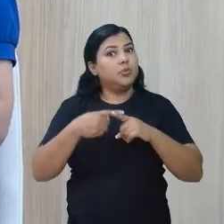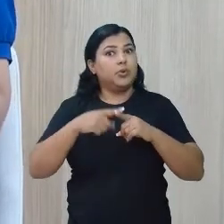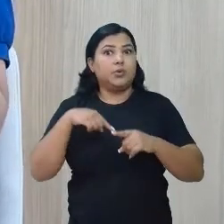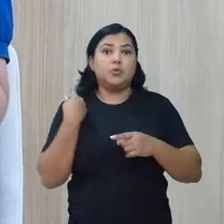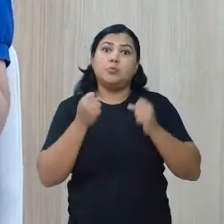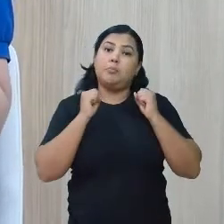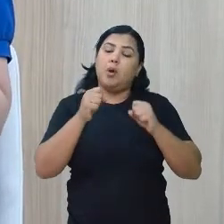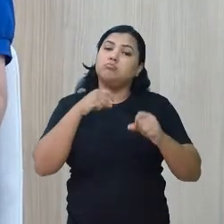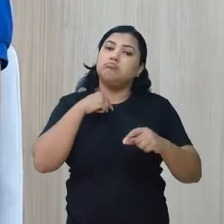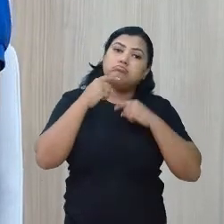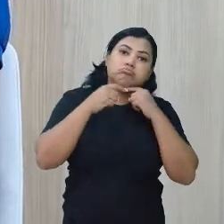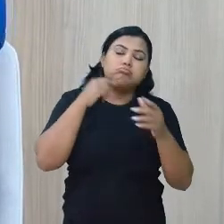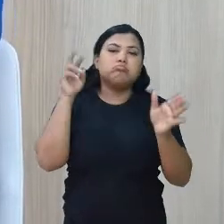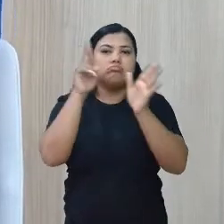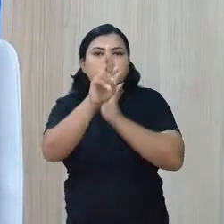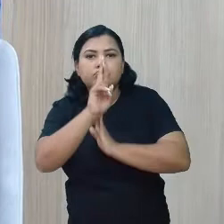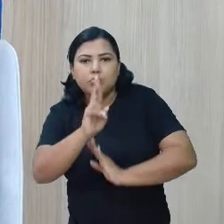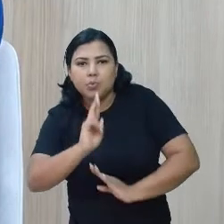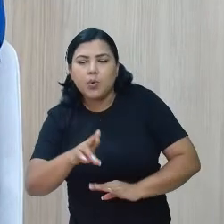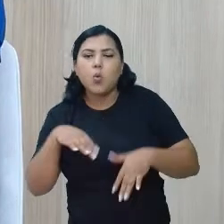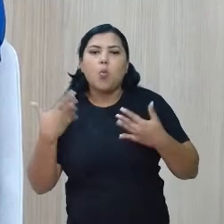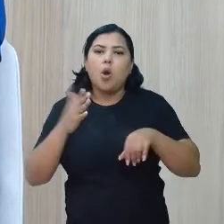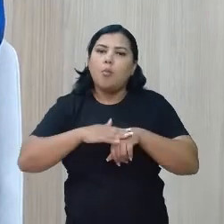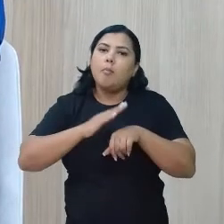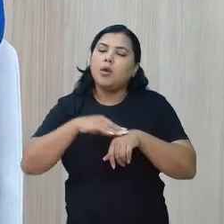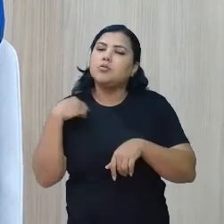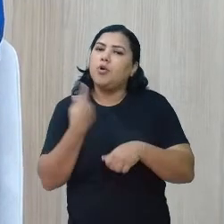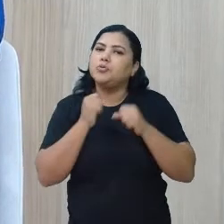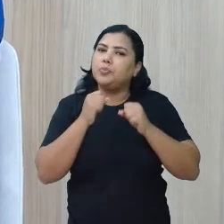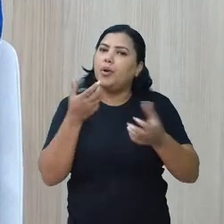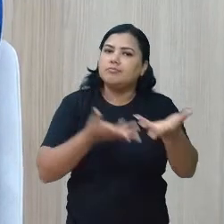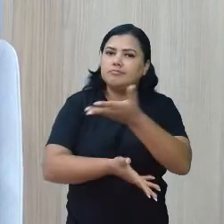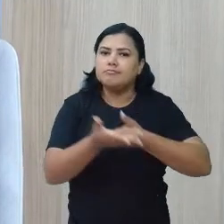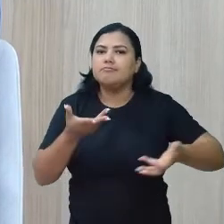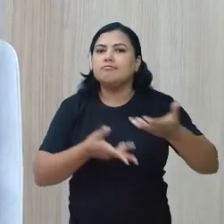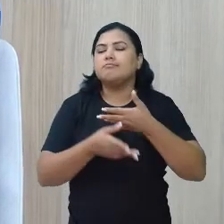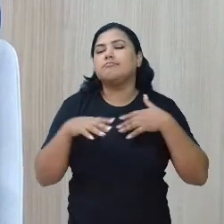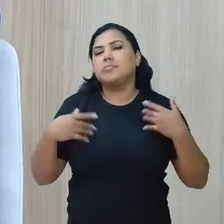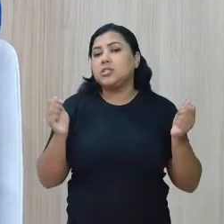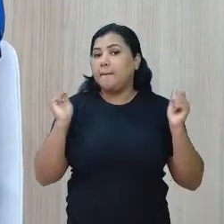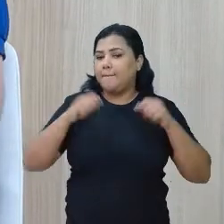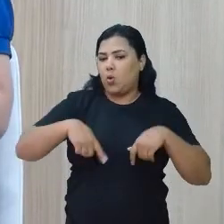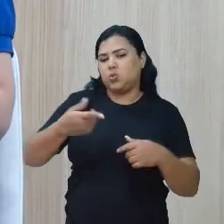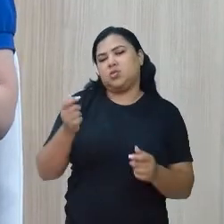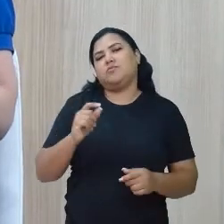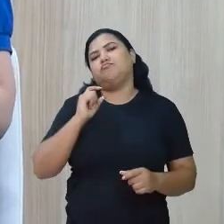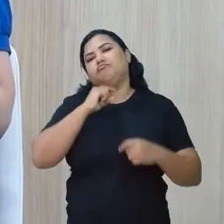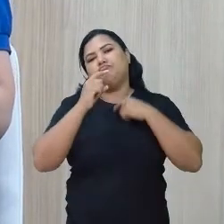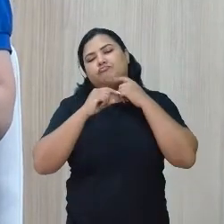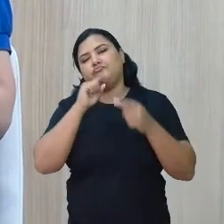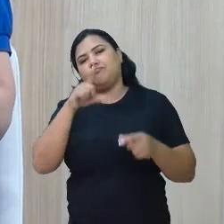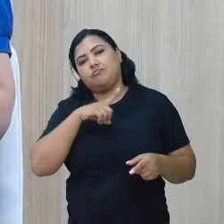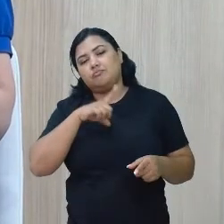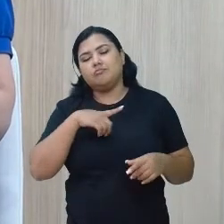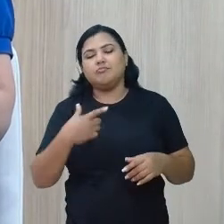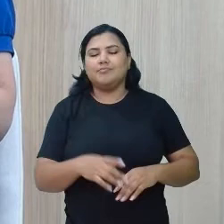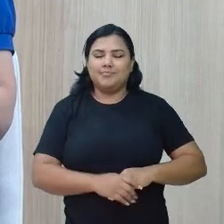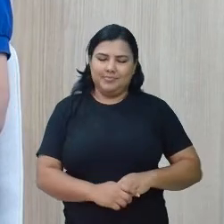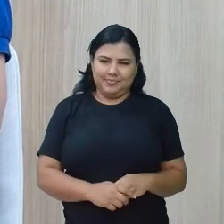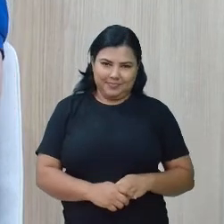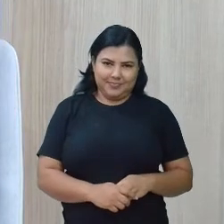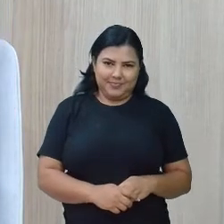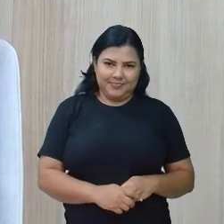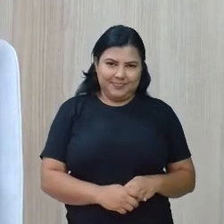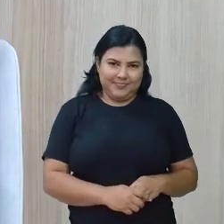né? Para a gente saber em que momento a gente vai interagir aí nessa possível dúvida e tirar essa situação de vocês, essa dúvida